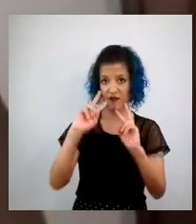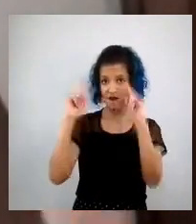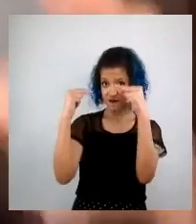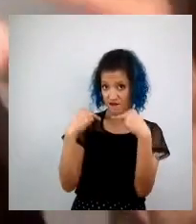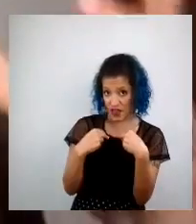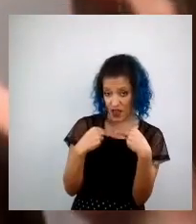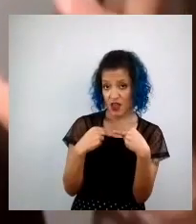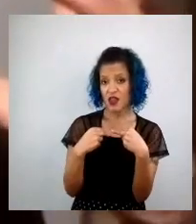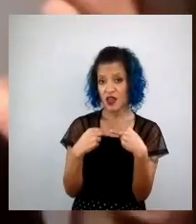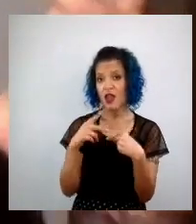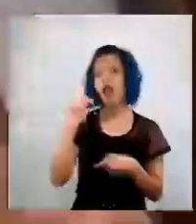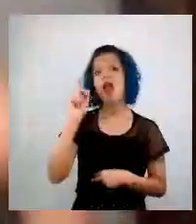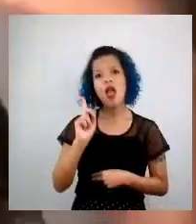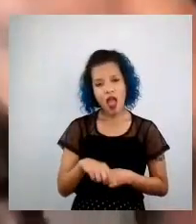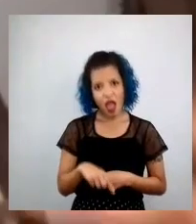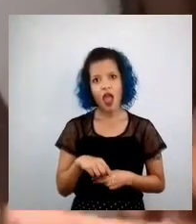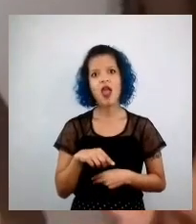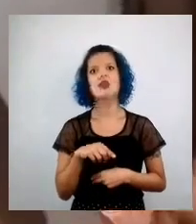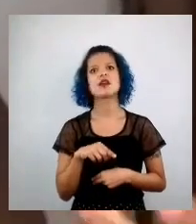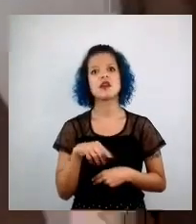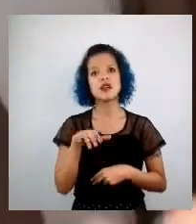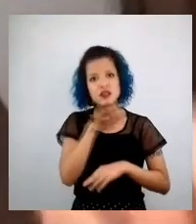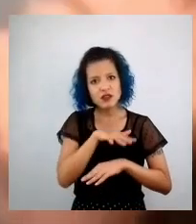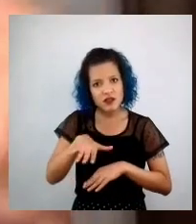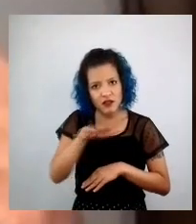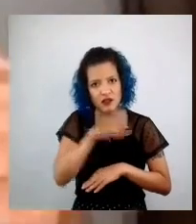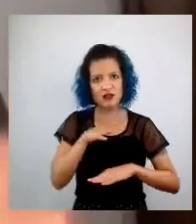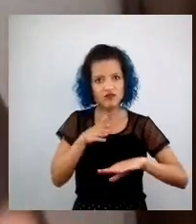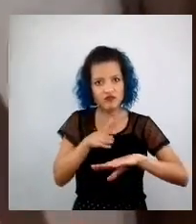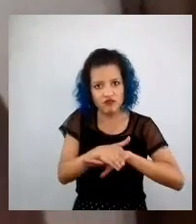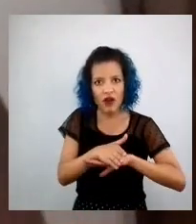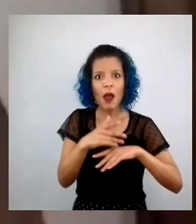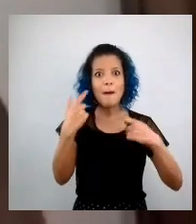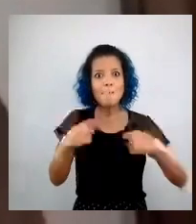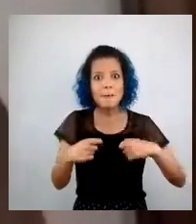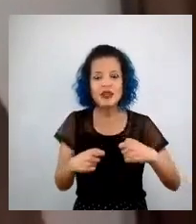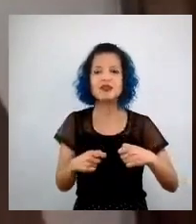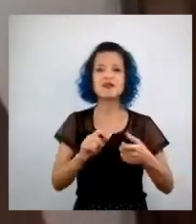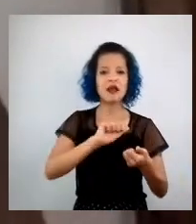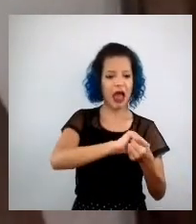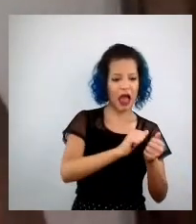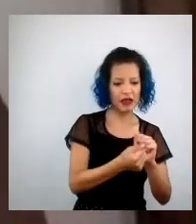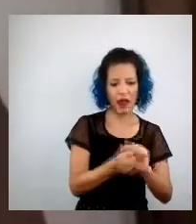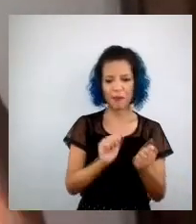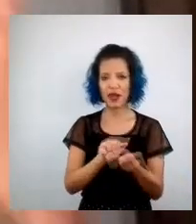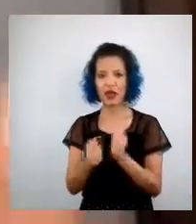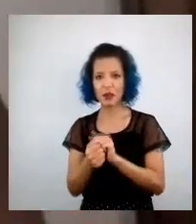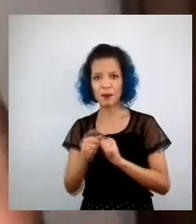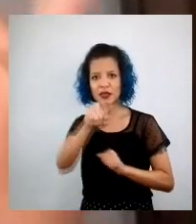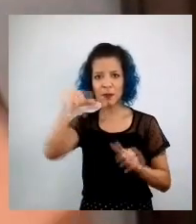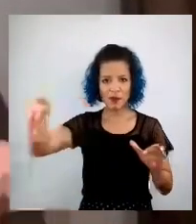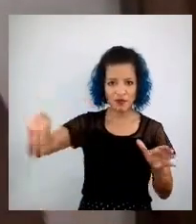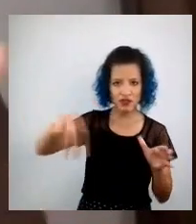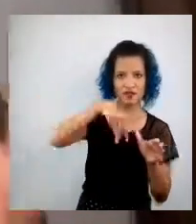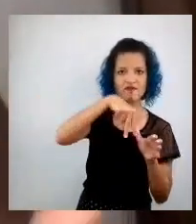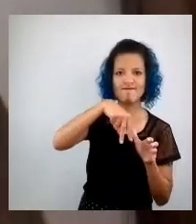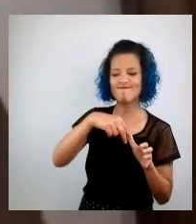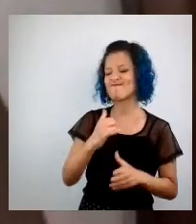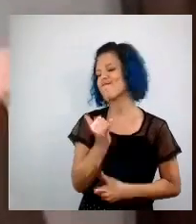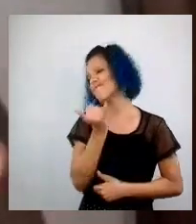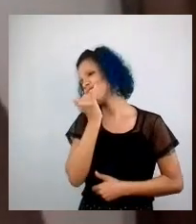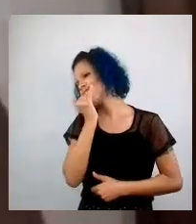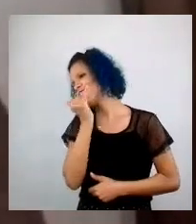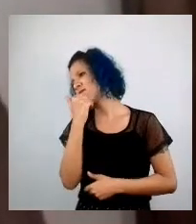uma estrutura que precisa de ajustes para te encaixar, você também vai percebendo que faltam muitas outras pessoas